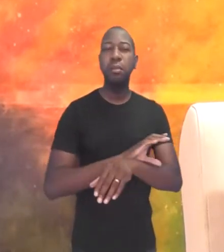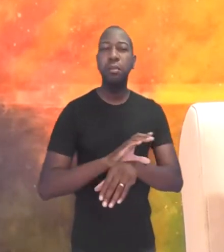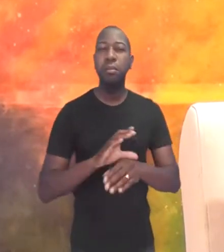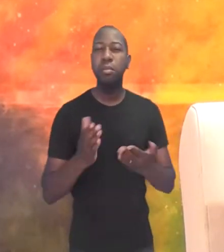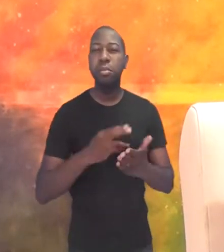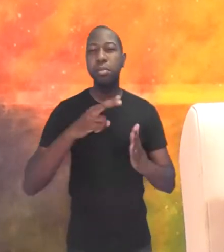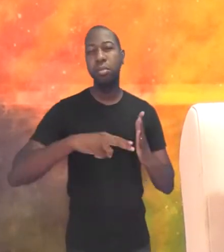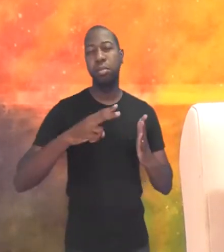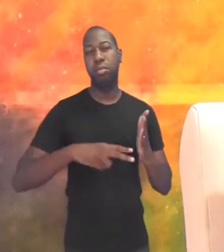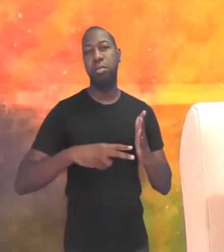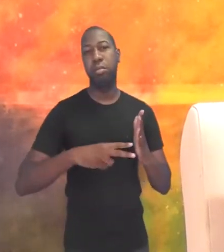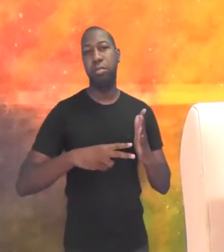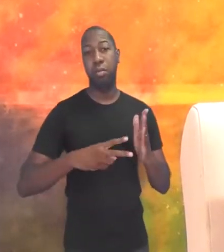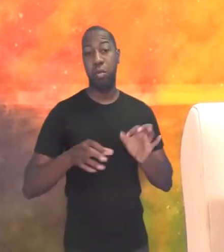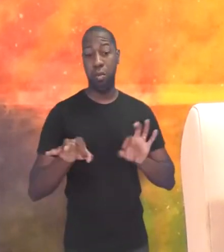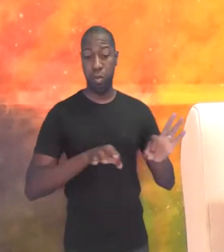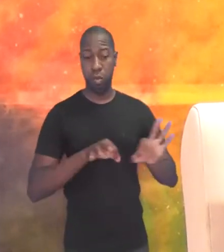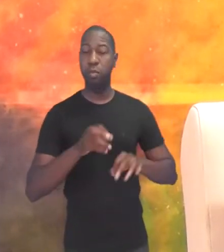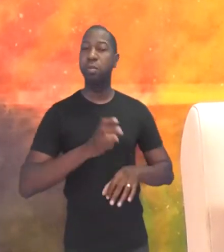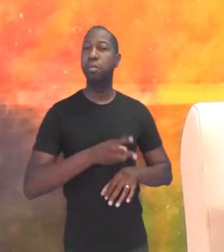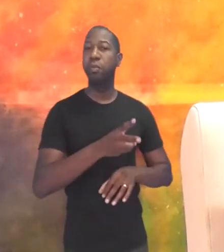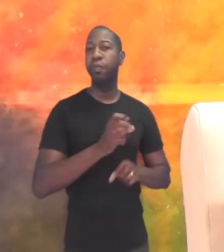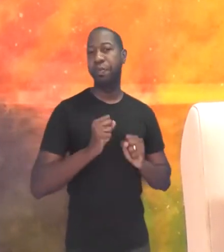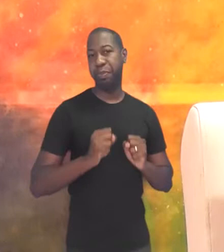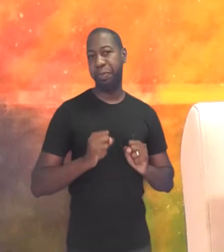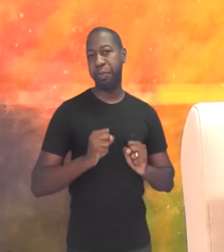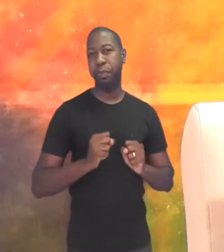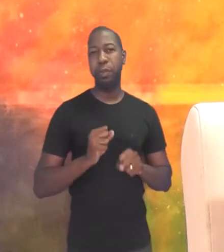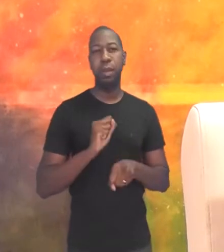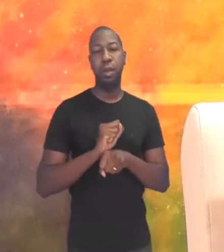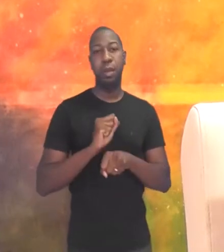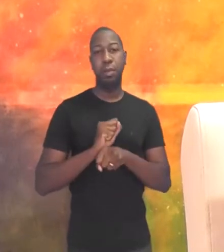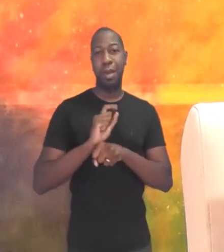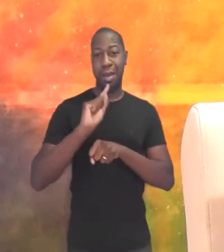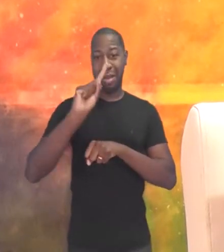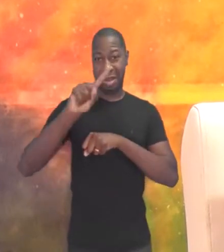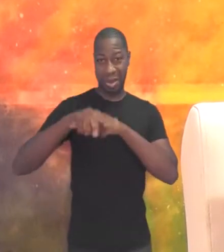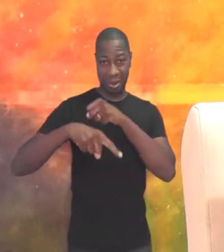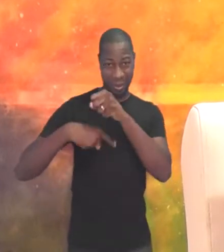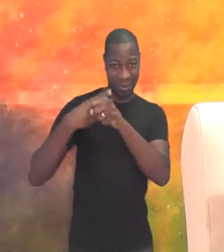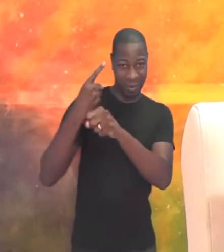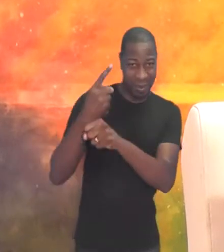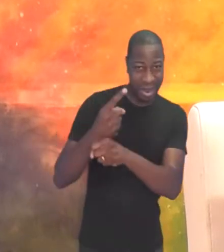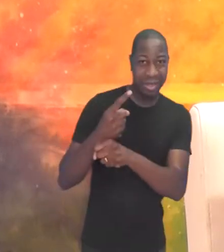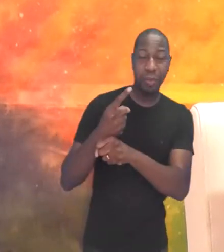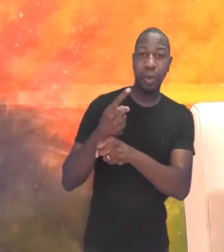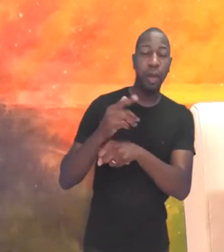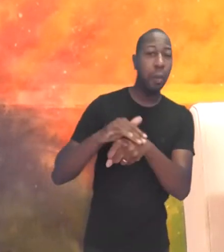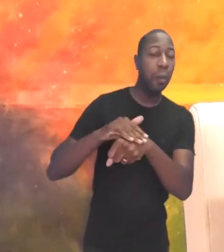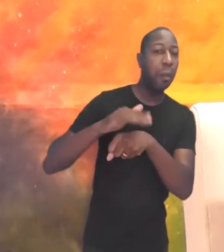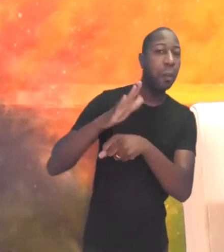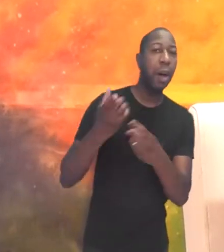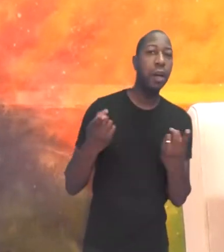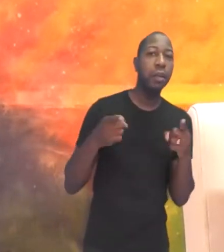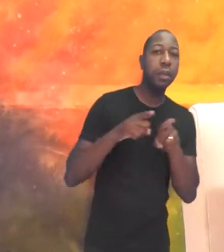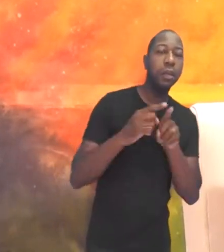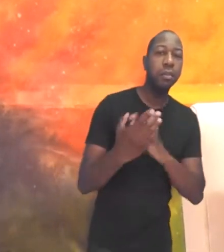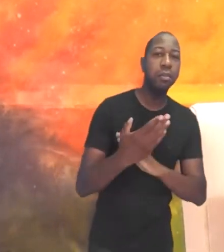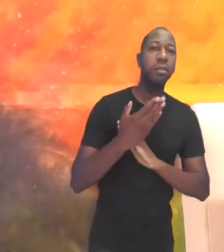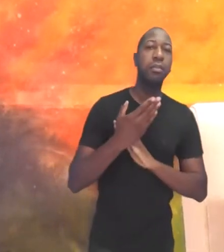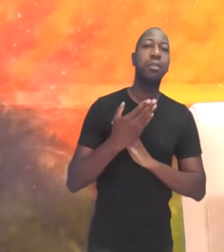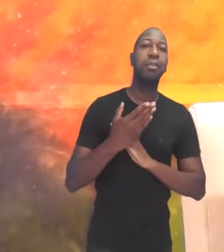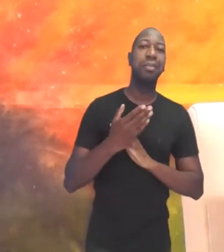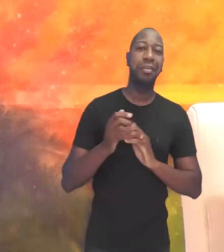esse projeto bacana. Então, espero que o próximo ano, 2022, a gente tenha aí a FLIR física, se